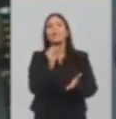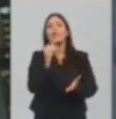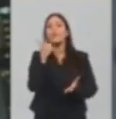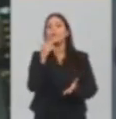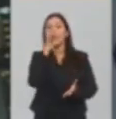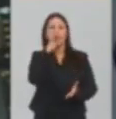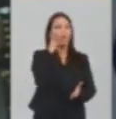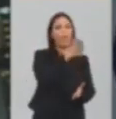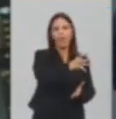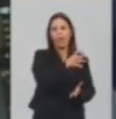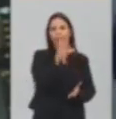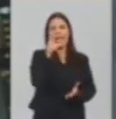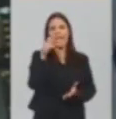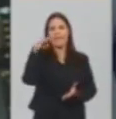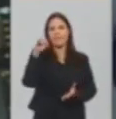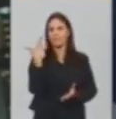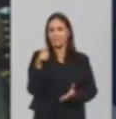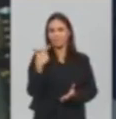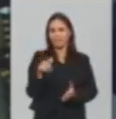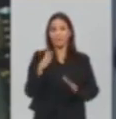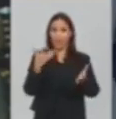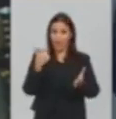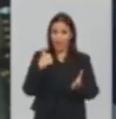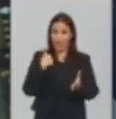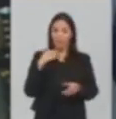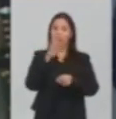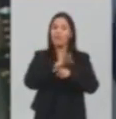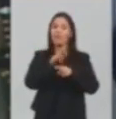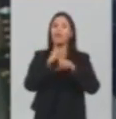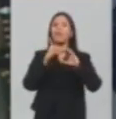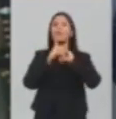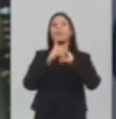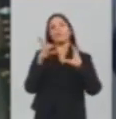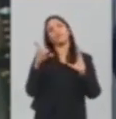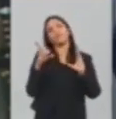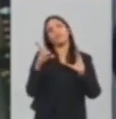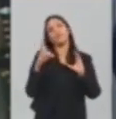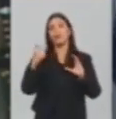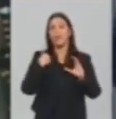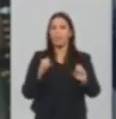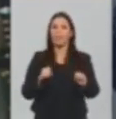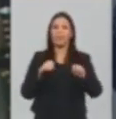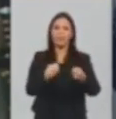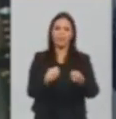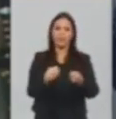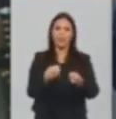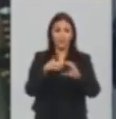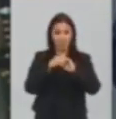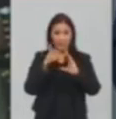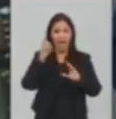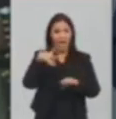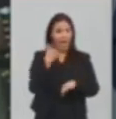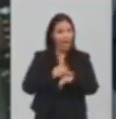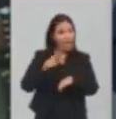responsabilidade por um golpe E aí em nome da Democracia eu e muitos f vamos pra rua defender a democracia democracia custa caro ela é